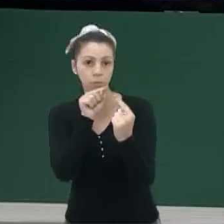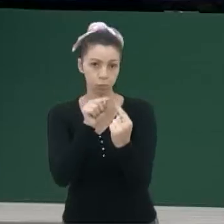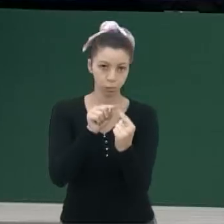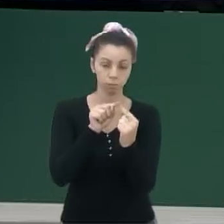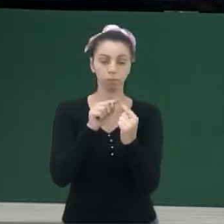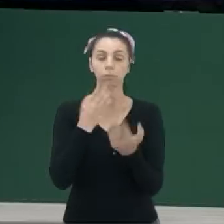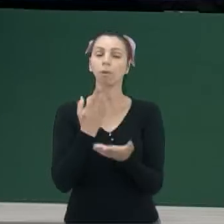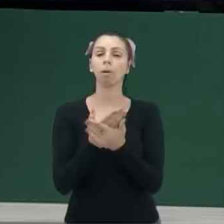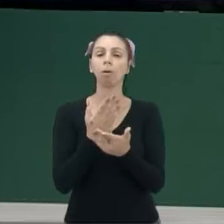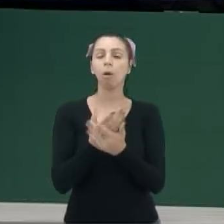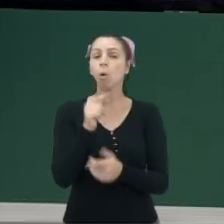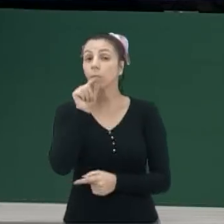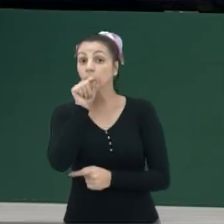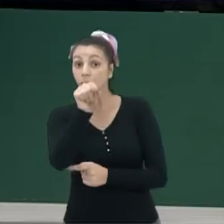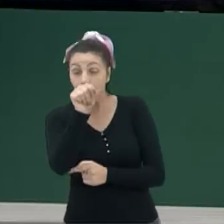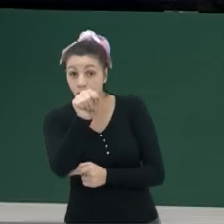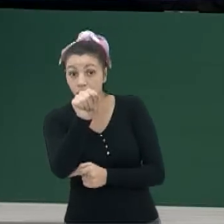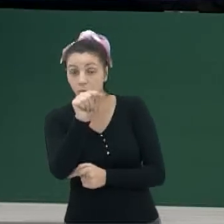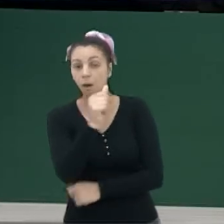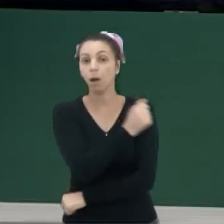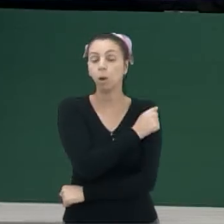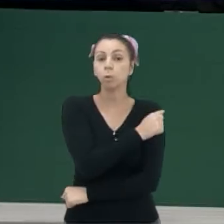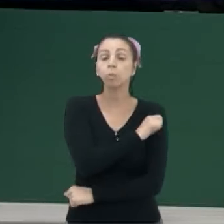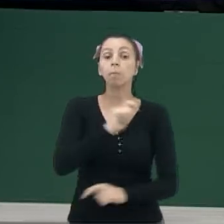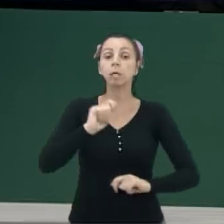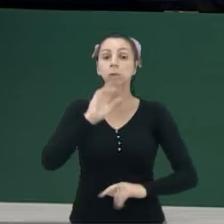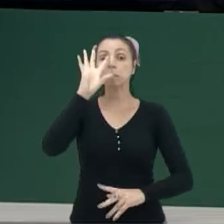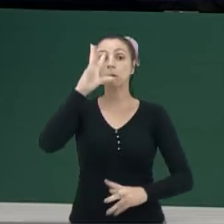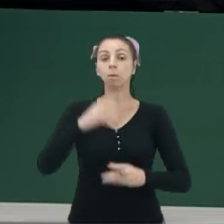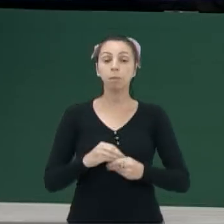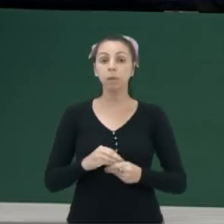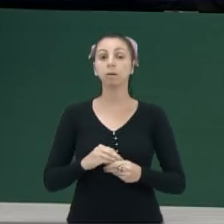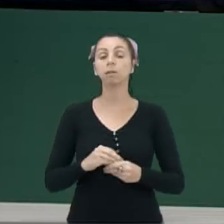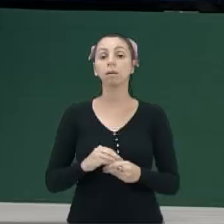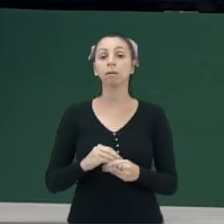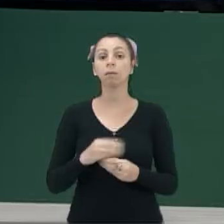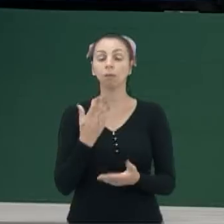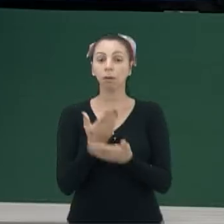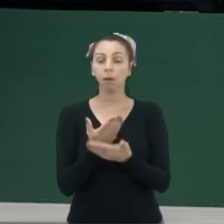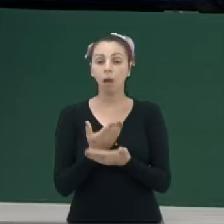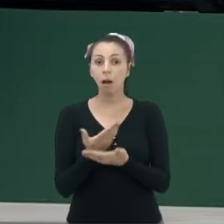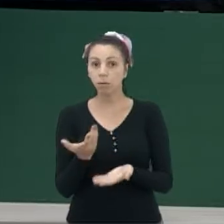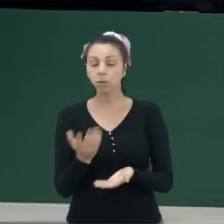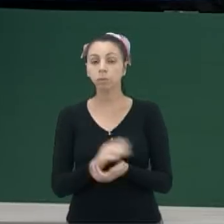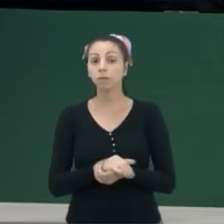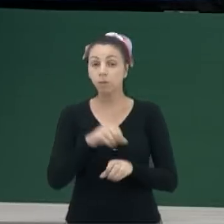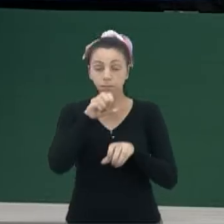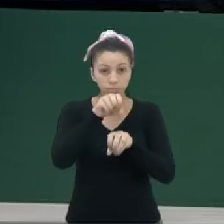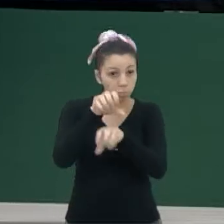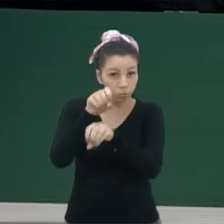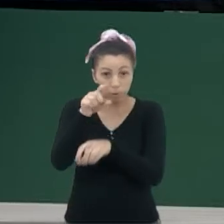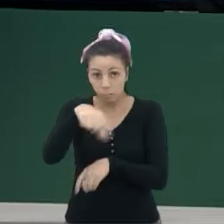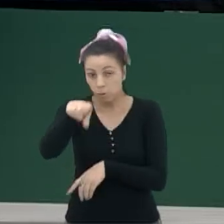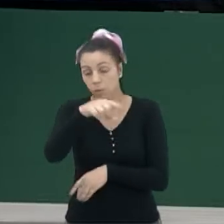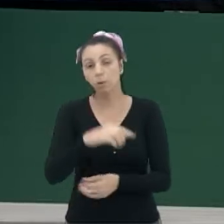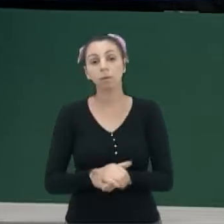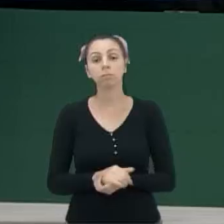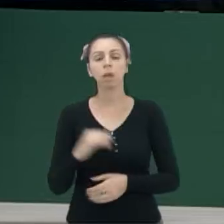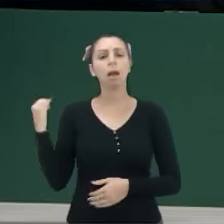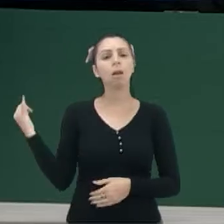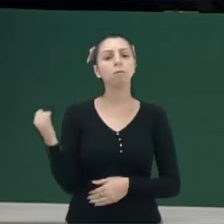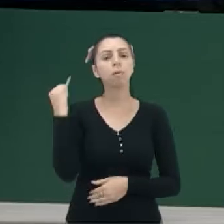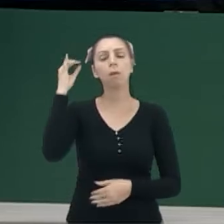que você, aluno, tem que compreender dessa aula e do que vai ser exposto para vocês. Então é importante que vocês entendam